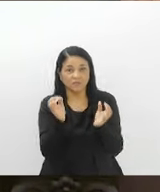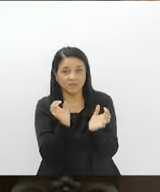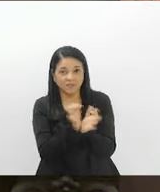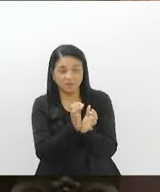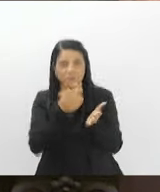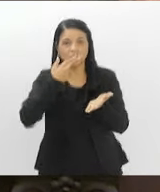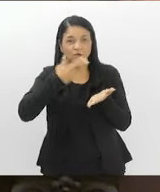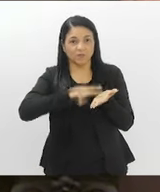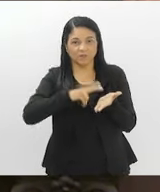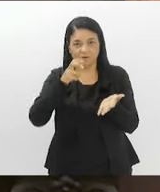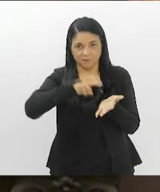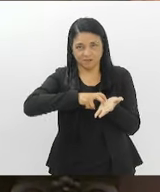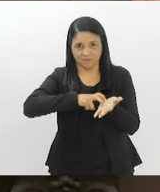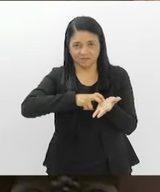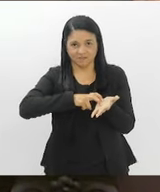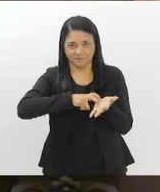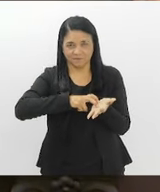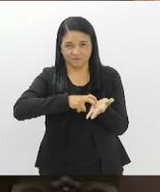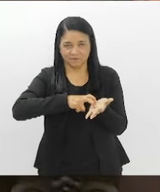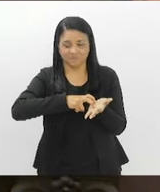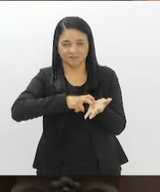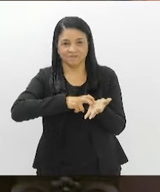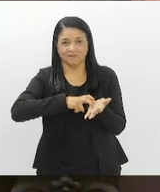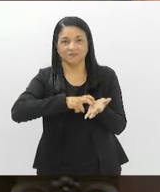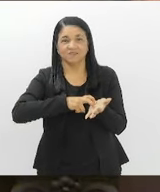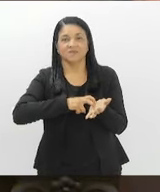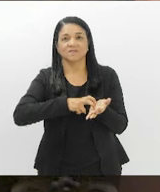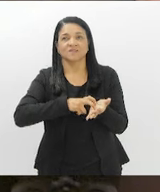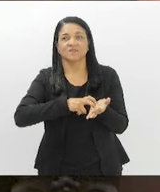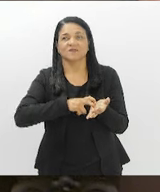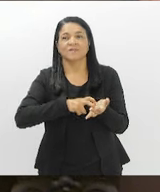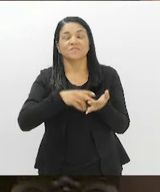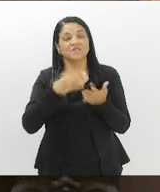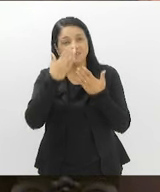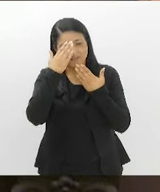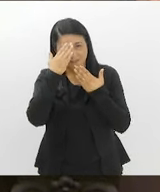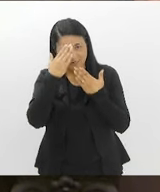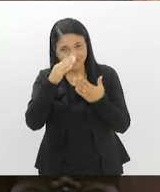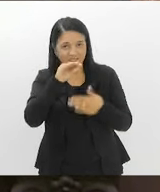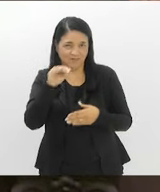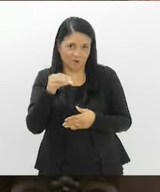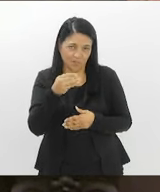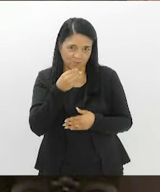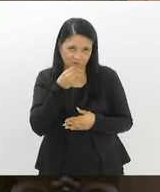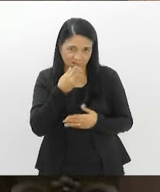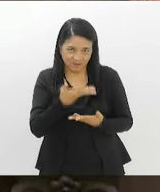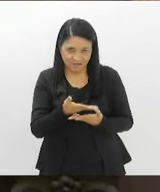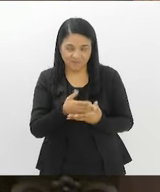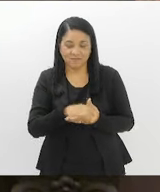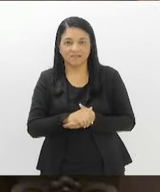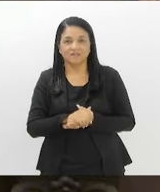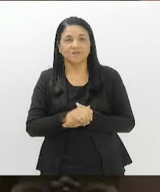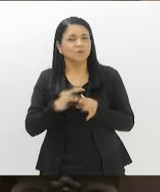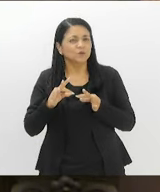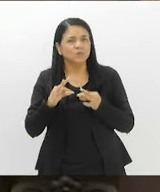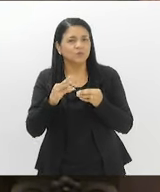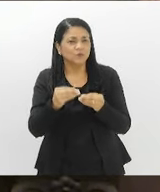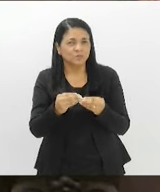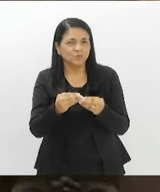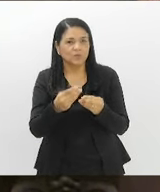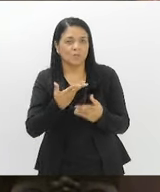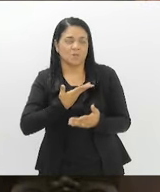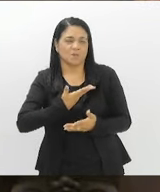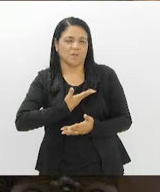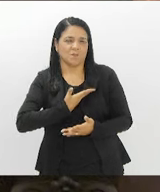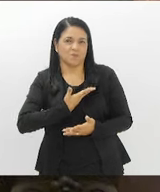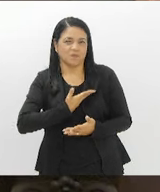da Manhã. É, cumprimentar e agradecer tudo que o nosso amigo